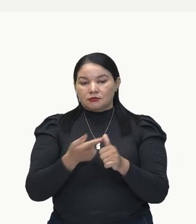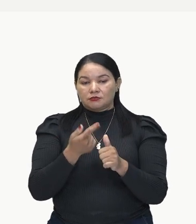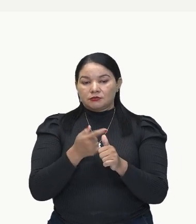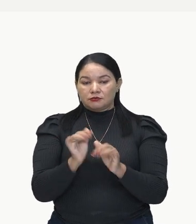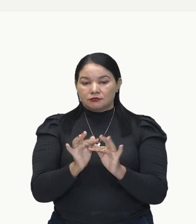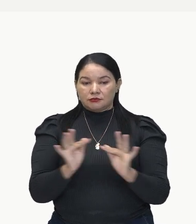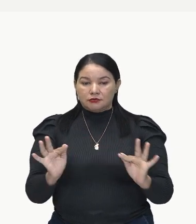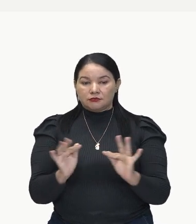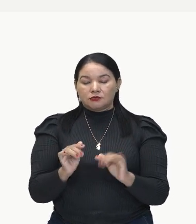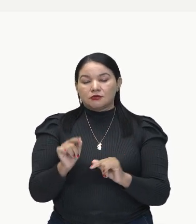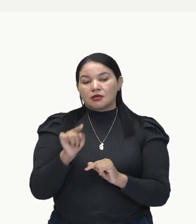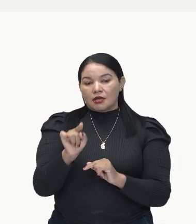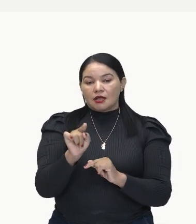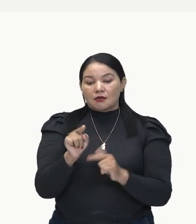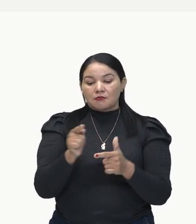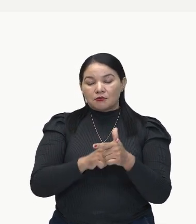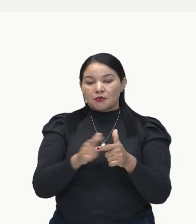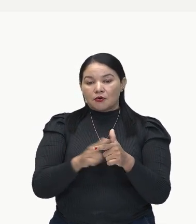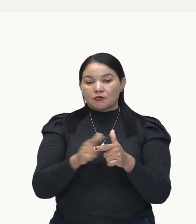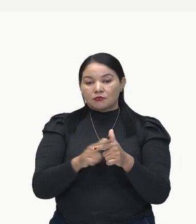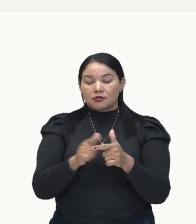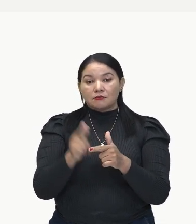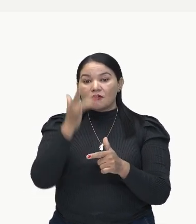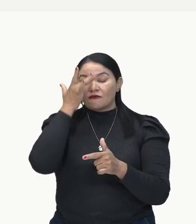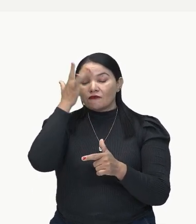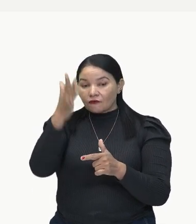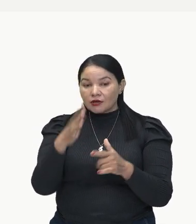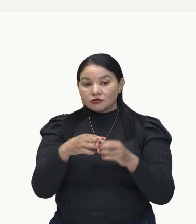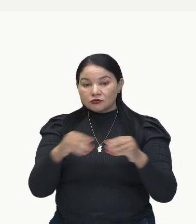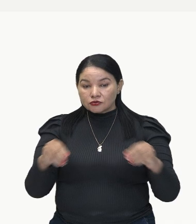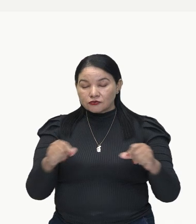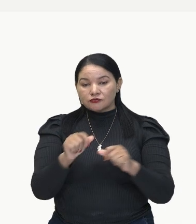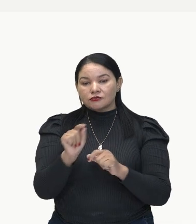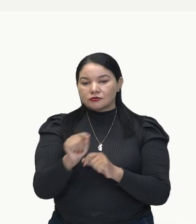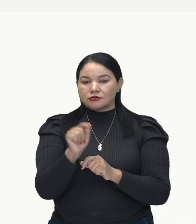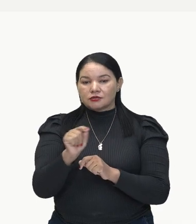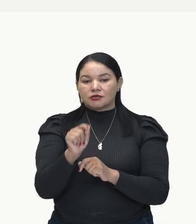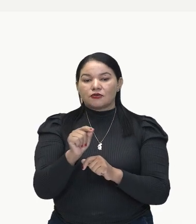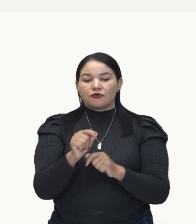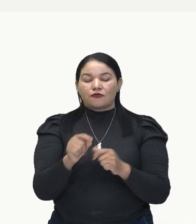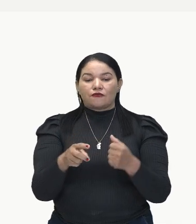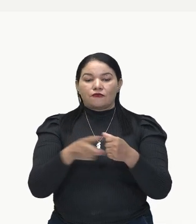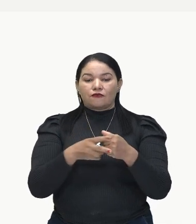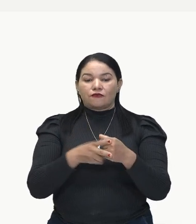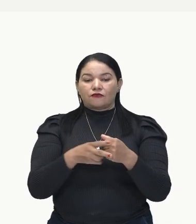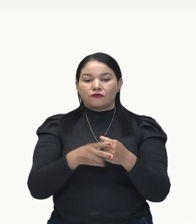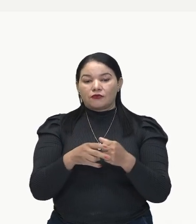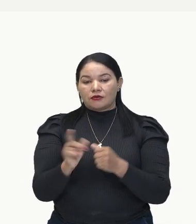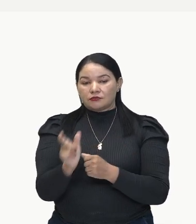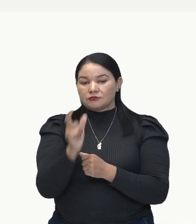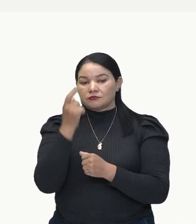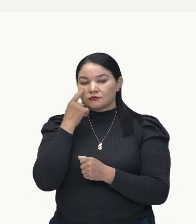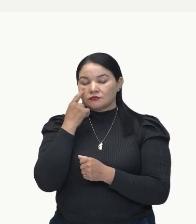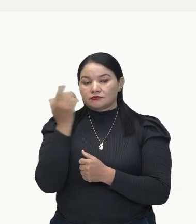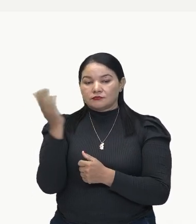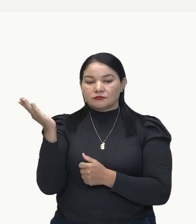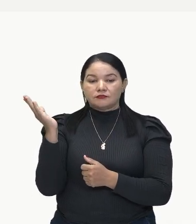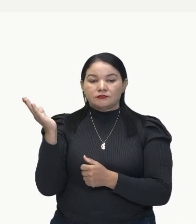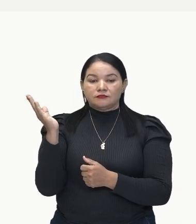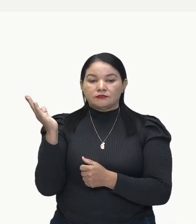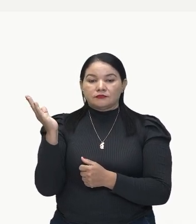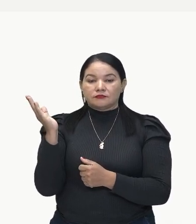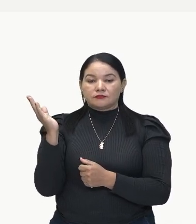ela resolveu o problema facilmente. Aqui a gente tem o nosso verbo, resolveu, e aqui nós temos o